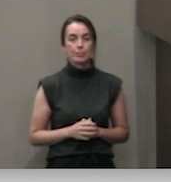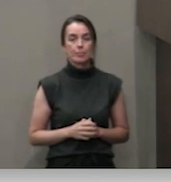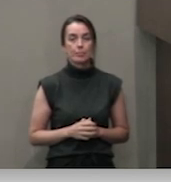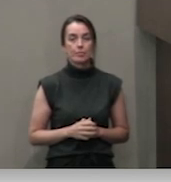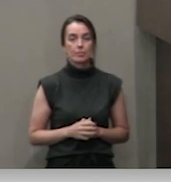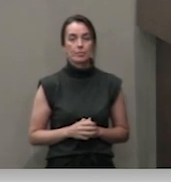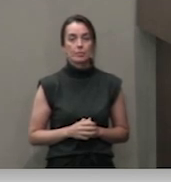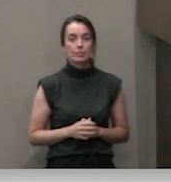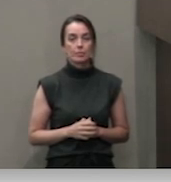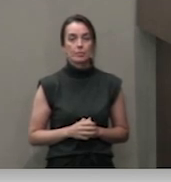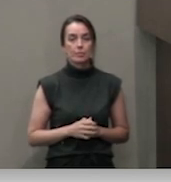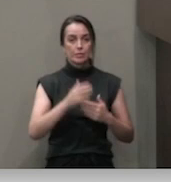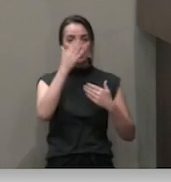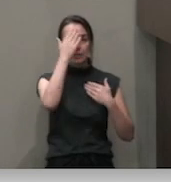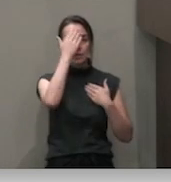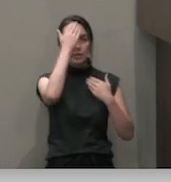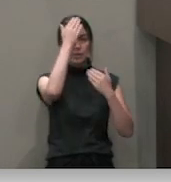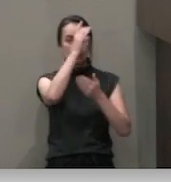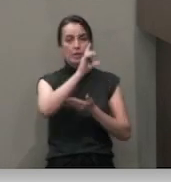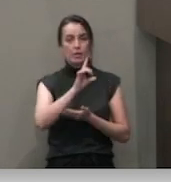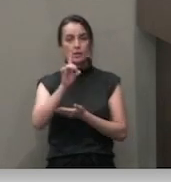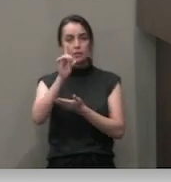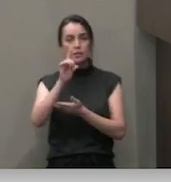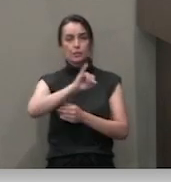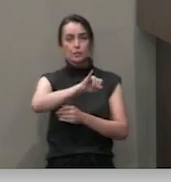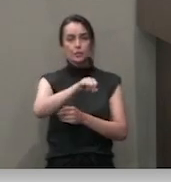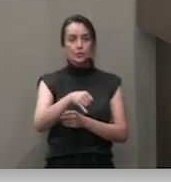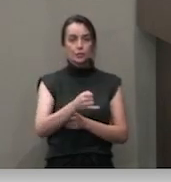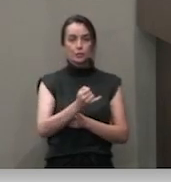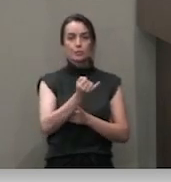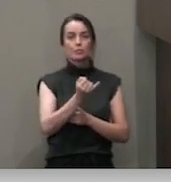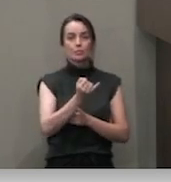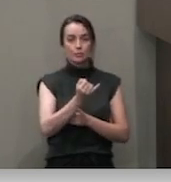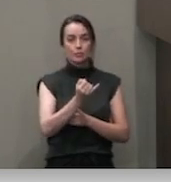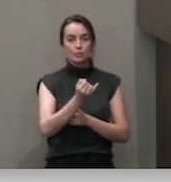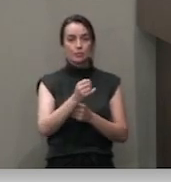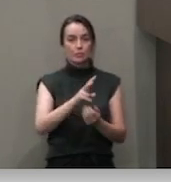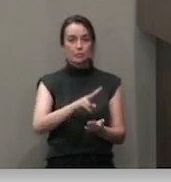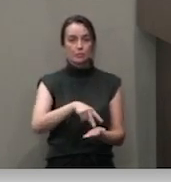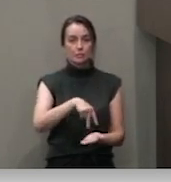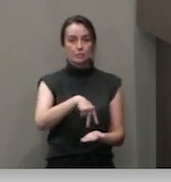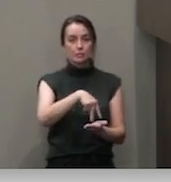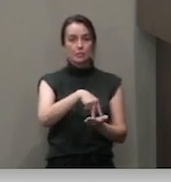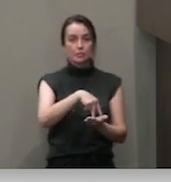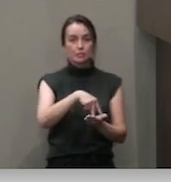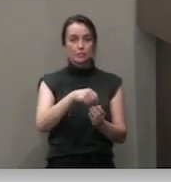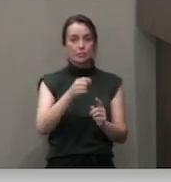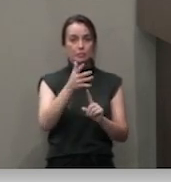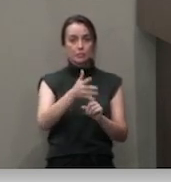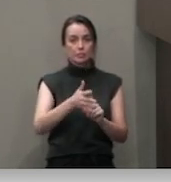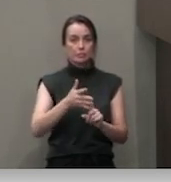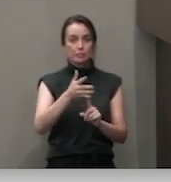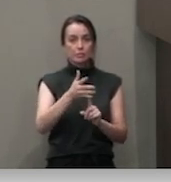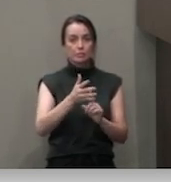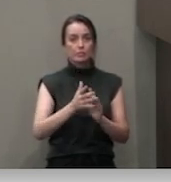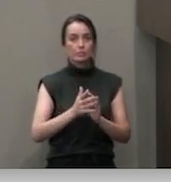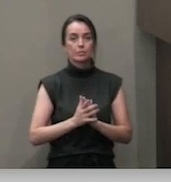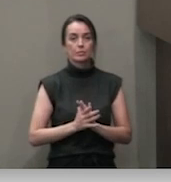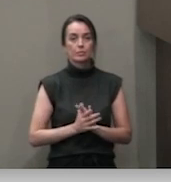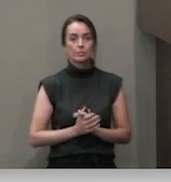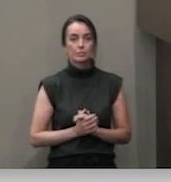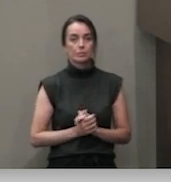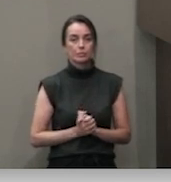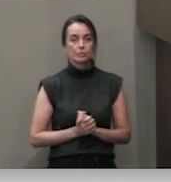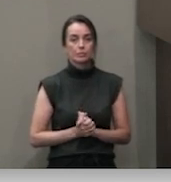munareto agradeço a Deus mais uma vez a oportunidade de ocupar essa Tribuna e